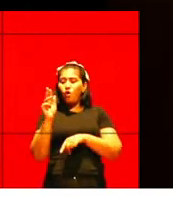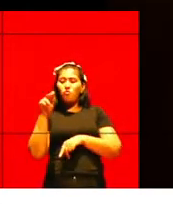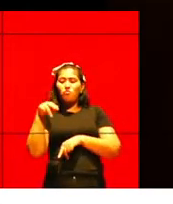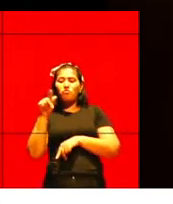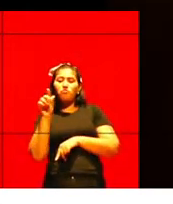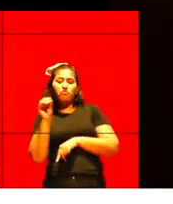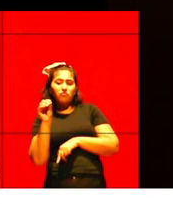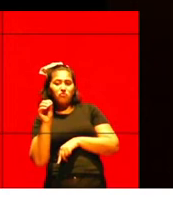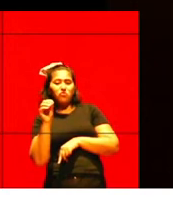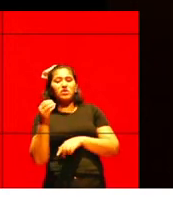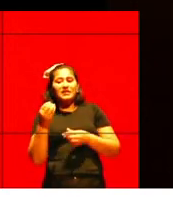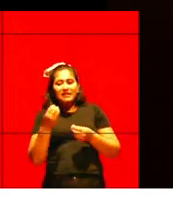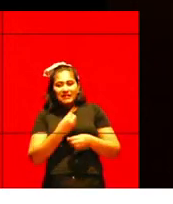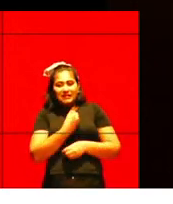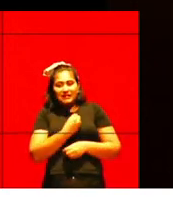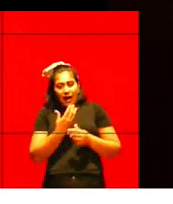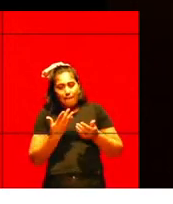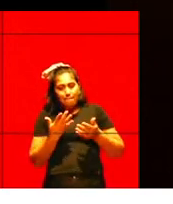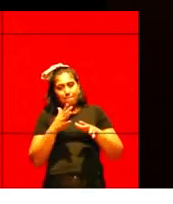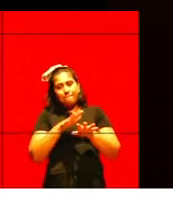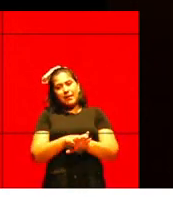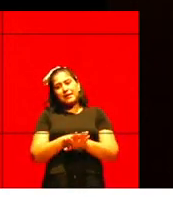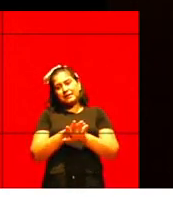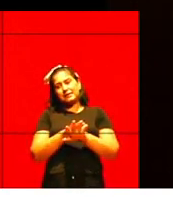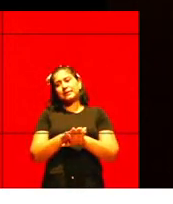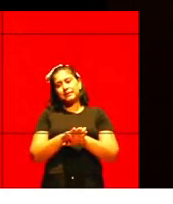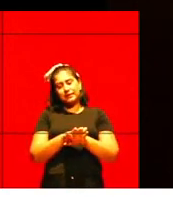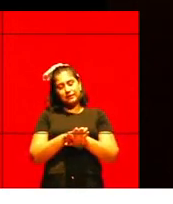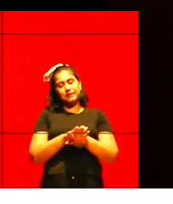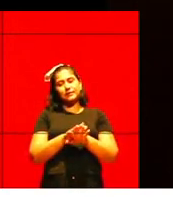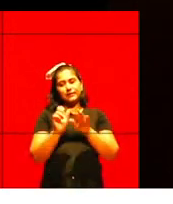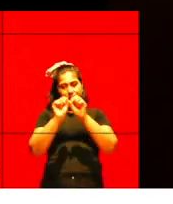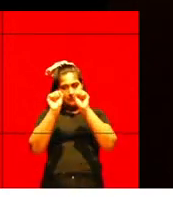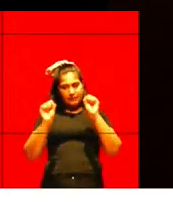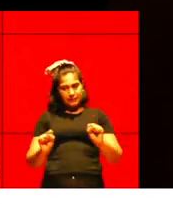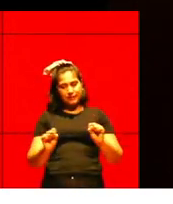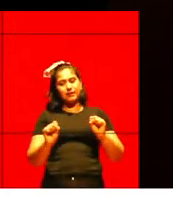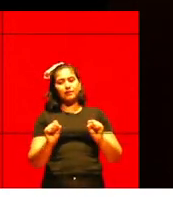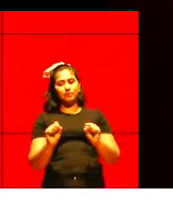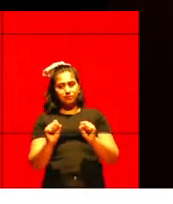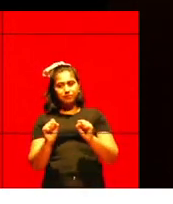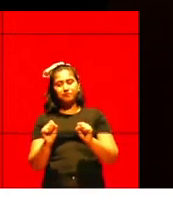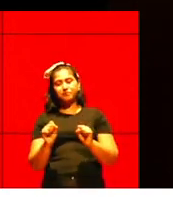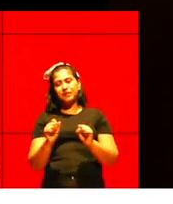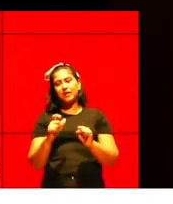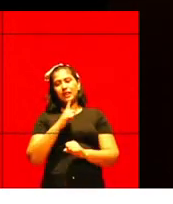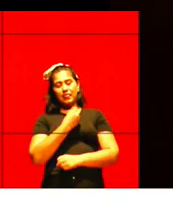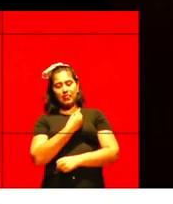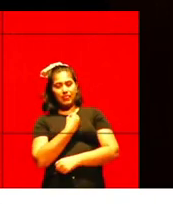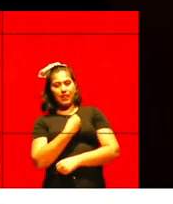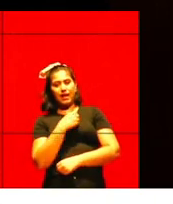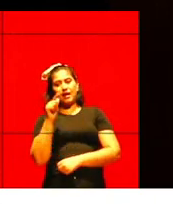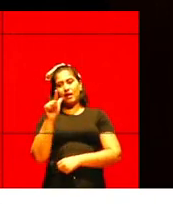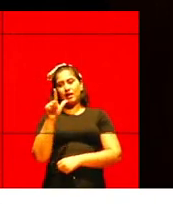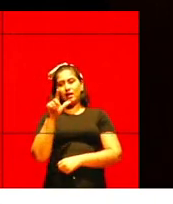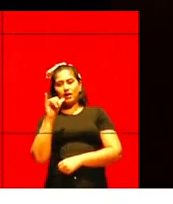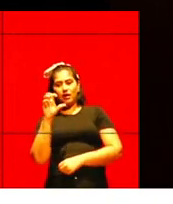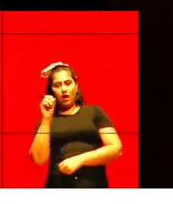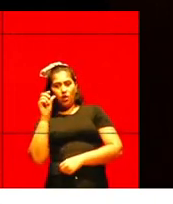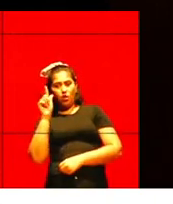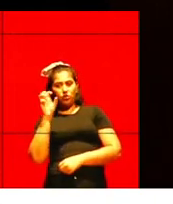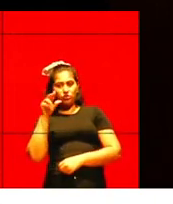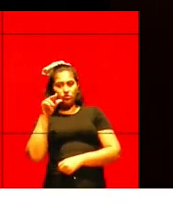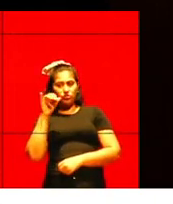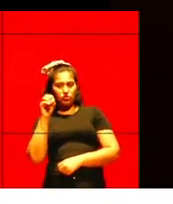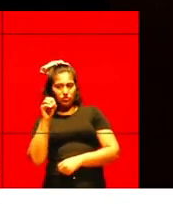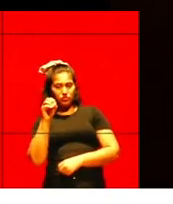compõem o reino só deles, também são organismos que utilizam o glicogênio como açúcar de reserva,